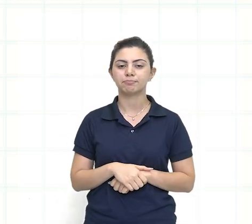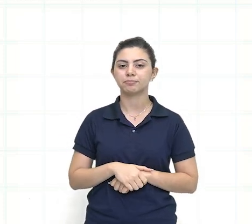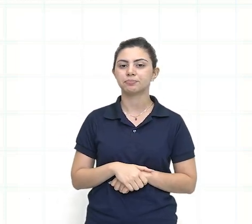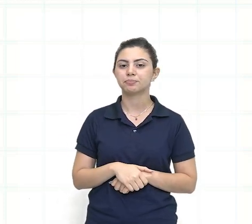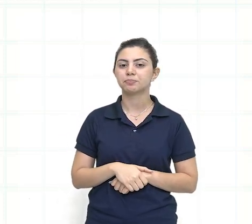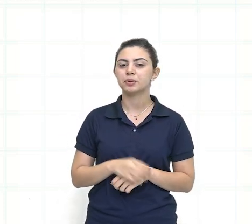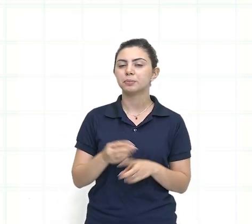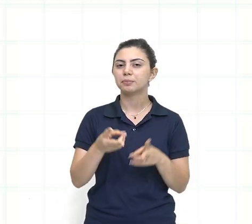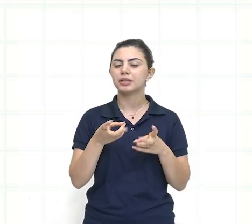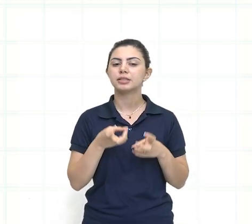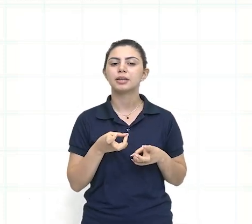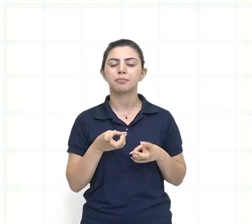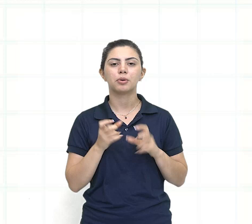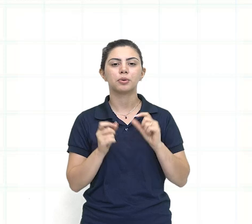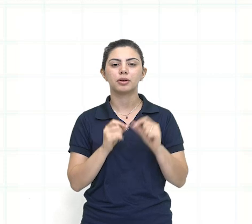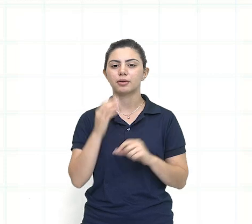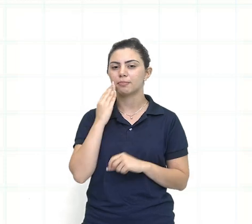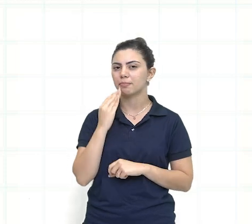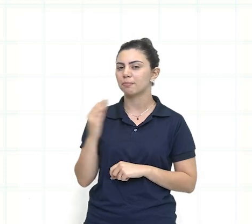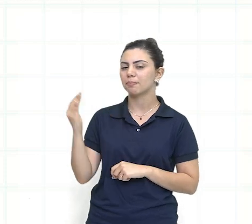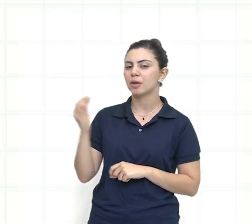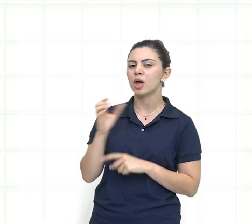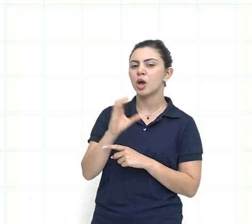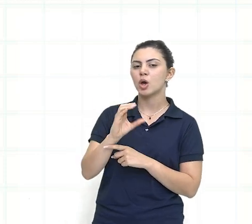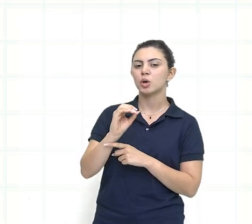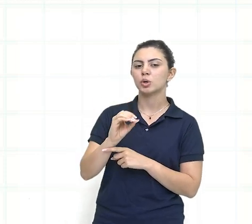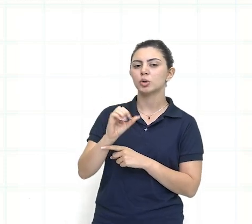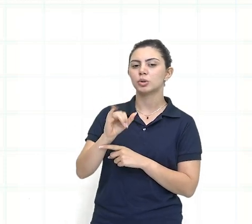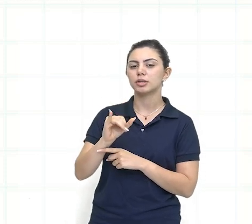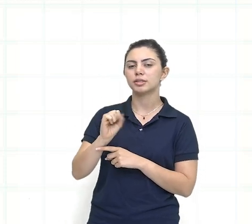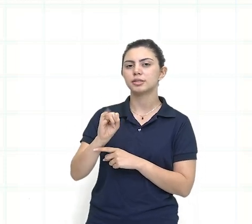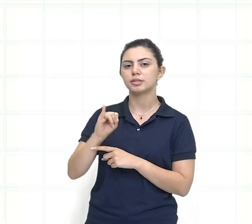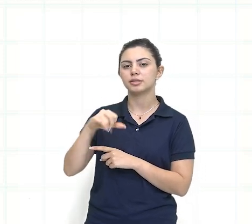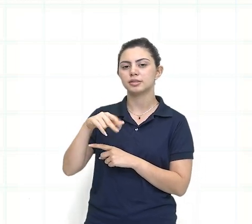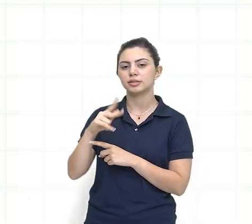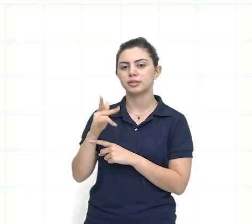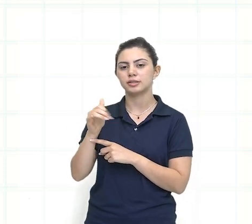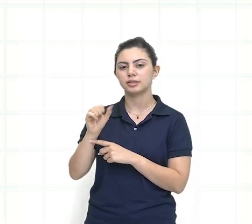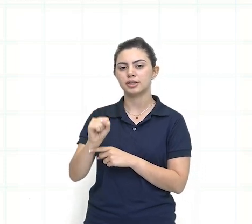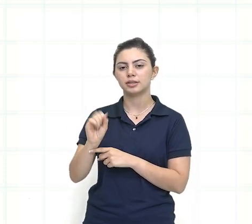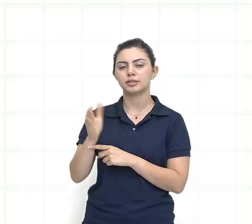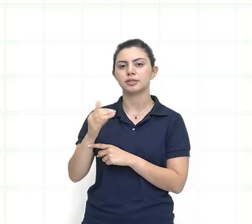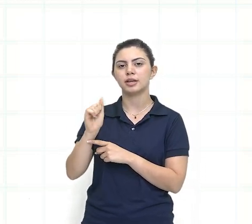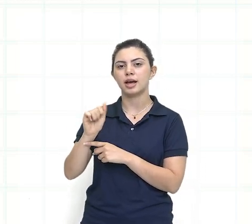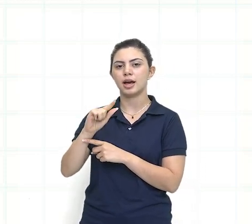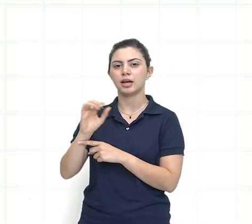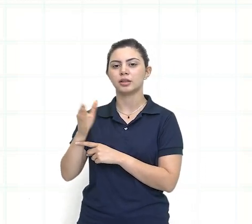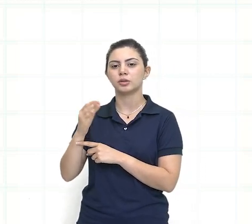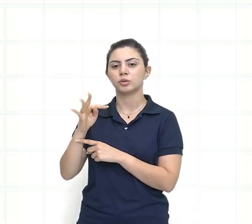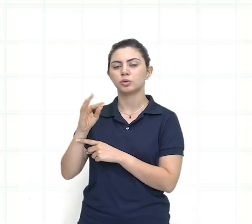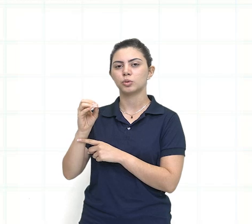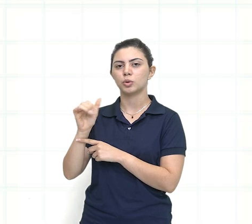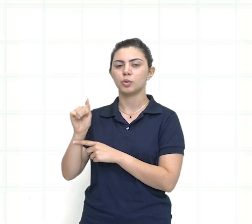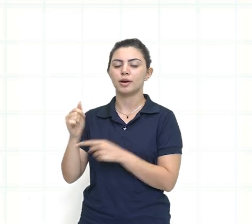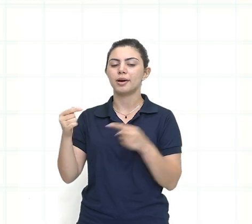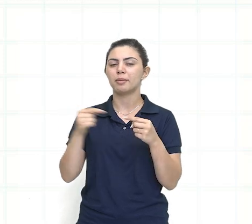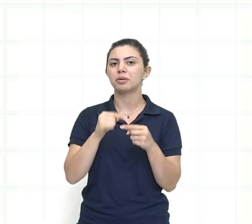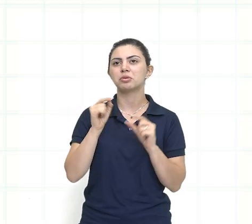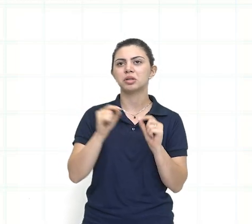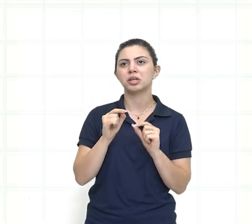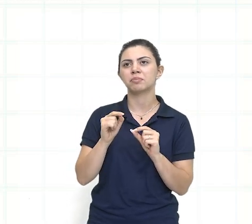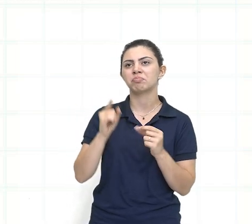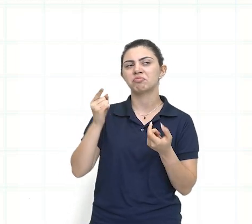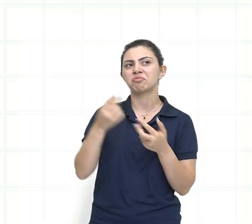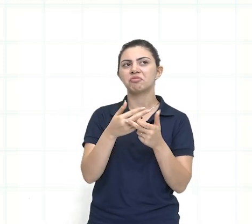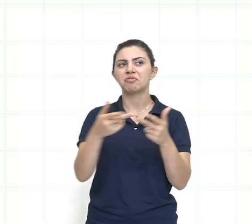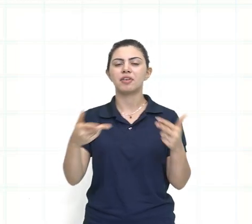coisinhas à toa. Então, significa o quê? Coisas do nosso dia a dia, né? E qual seria o público-alvo